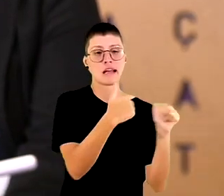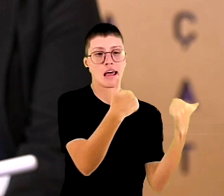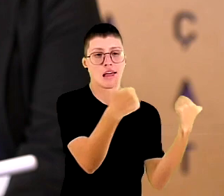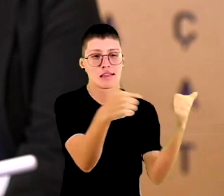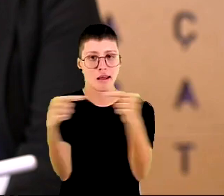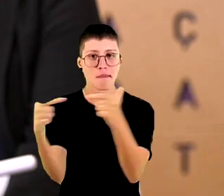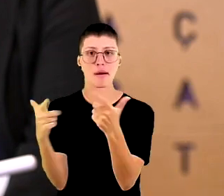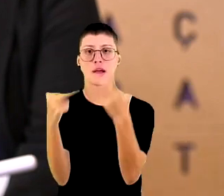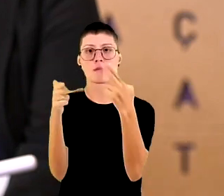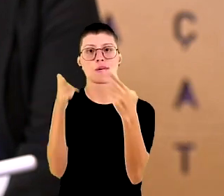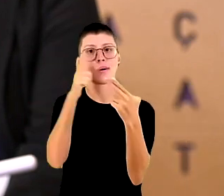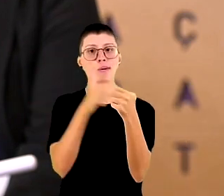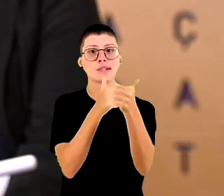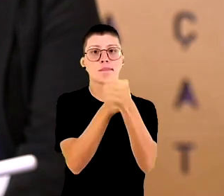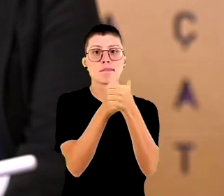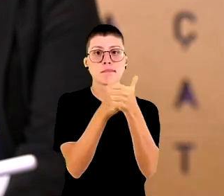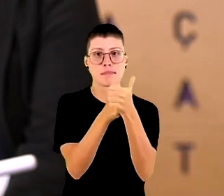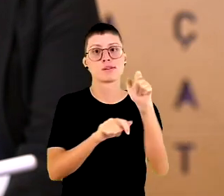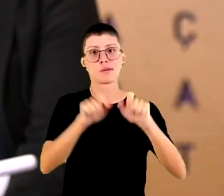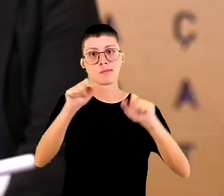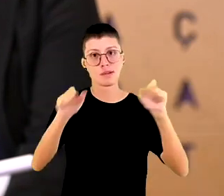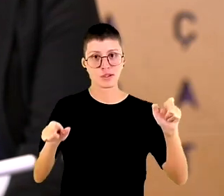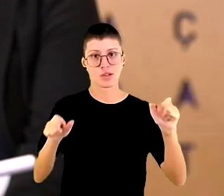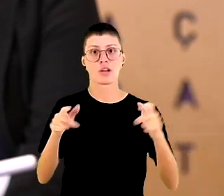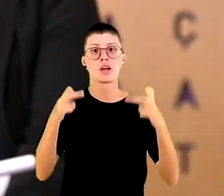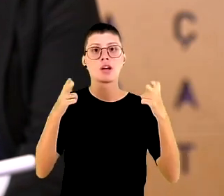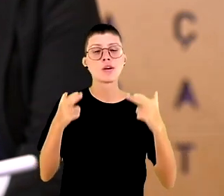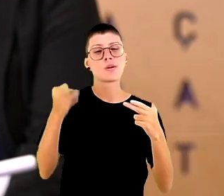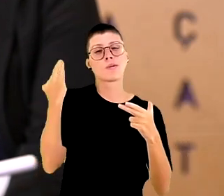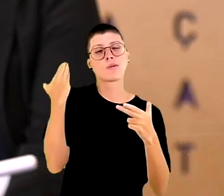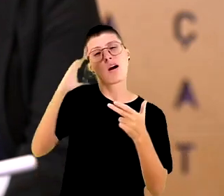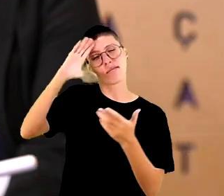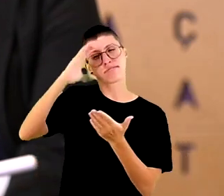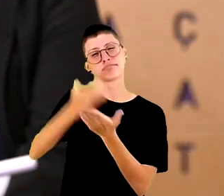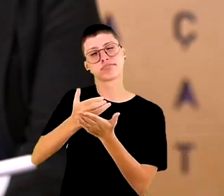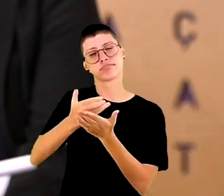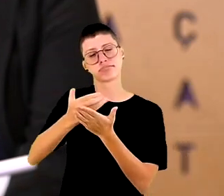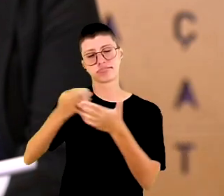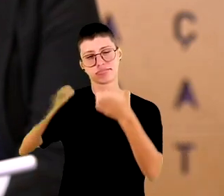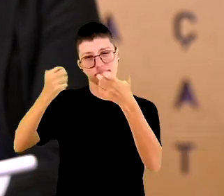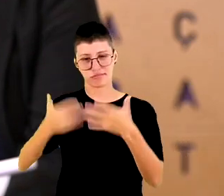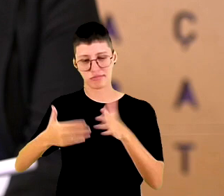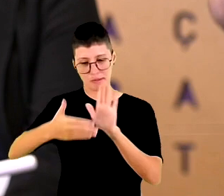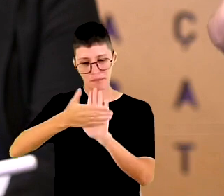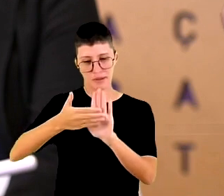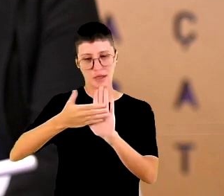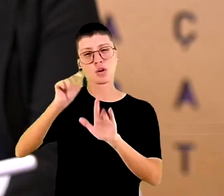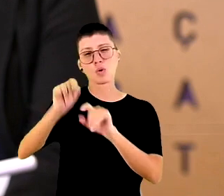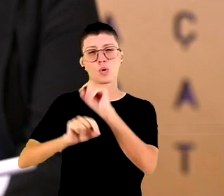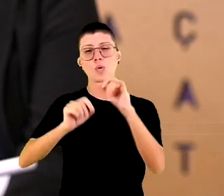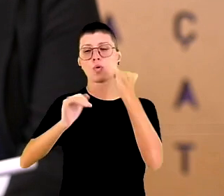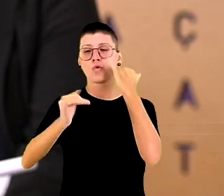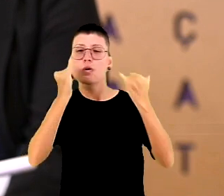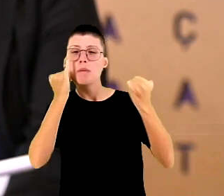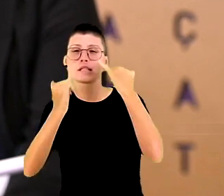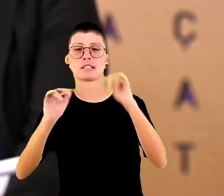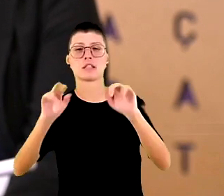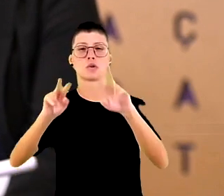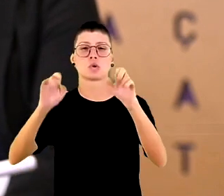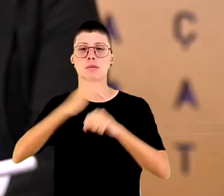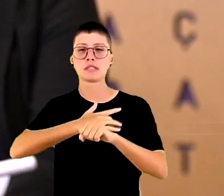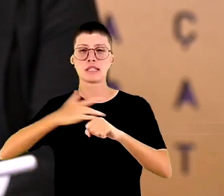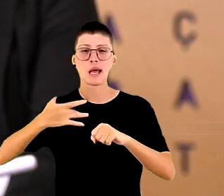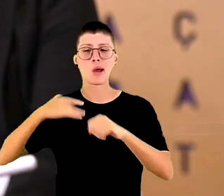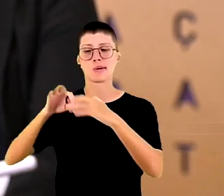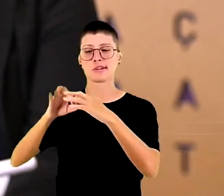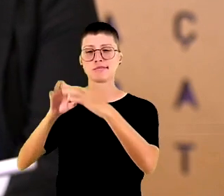das pessoas. Então, na tese lá, a gente já tem tudo que a própria Healthbit tem, em termos de dados, em termos de saúde à distância, em termos agora das